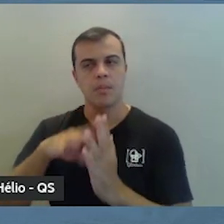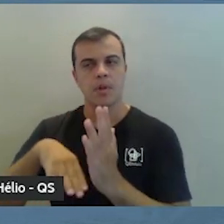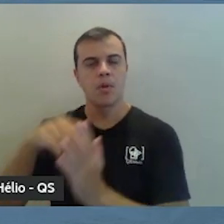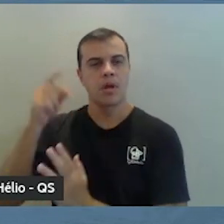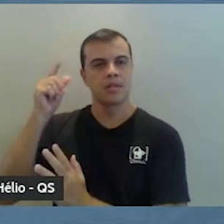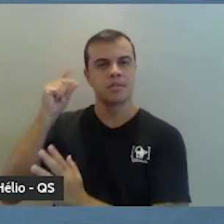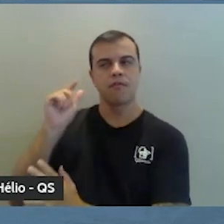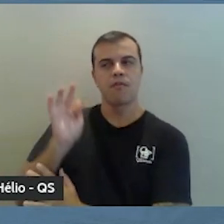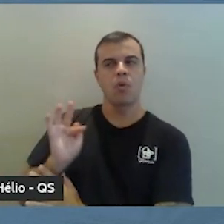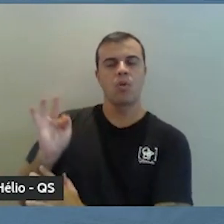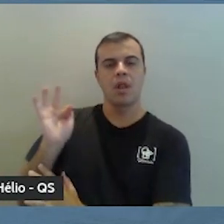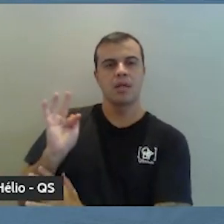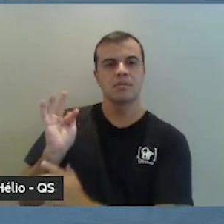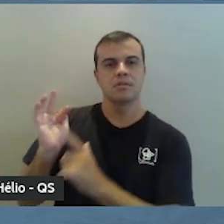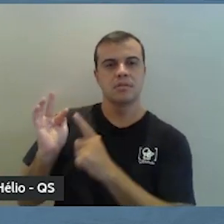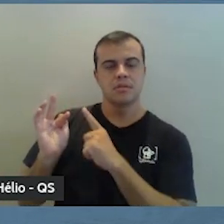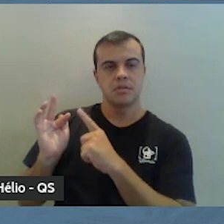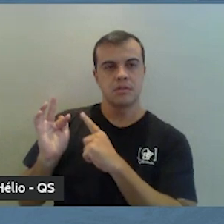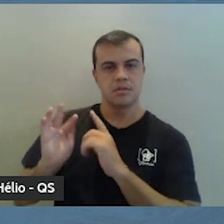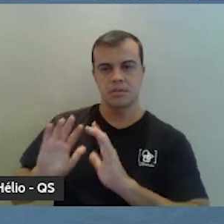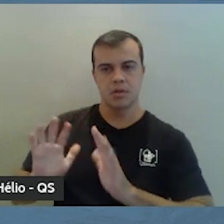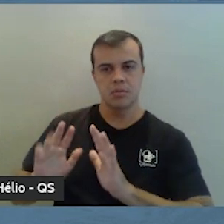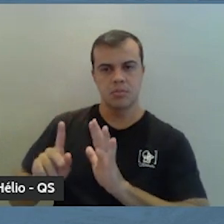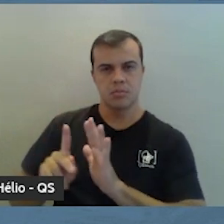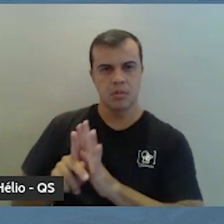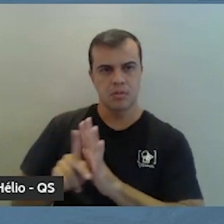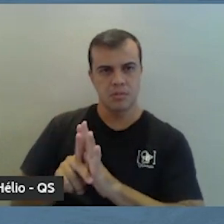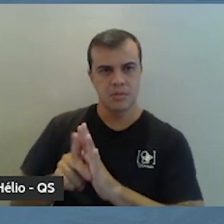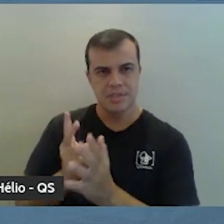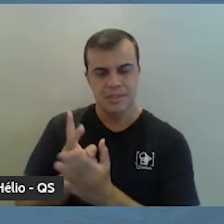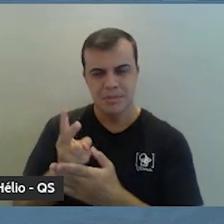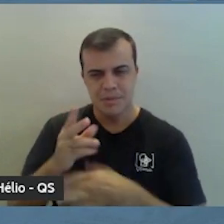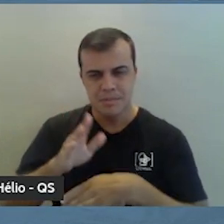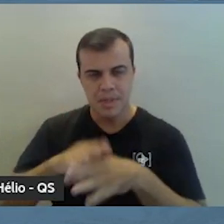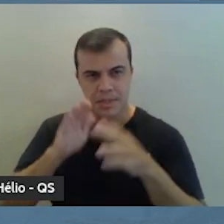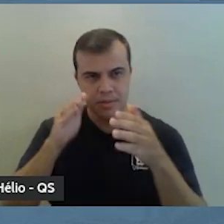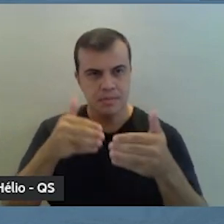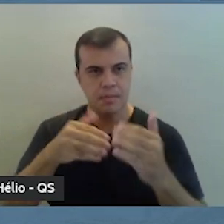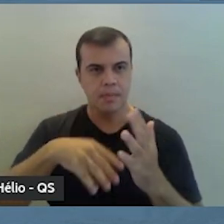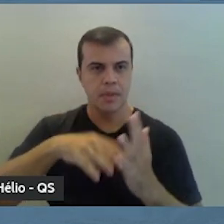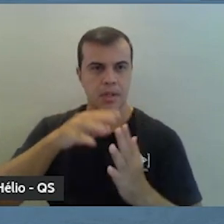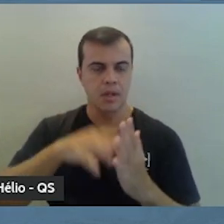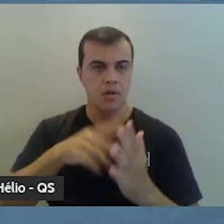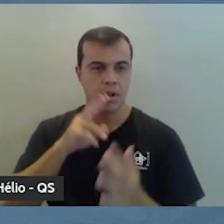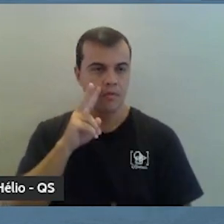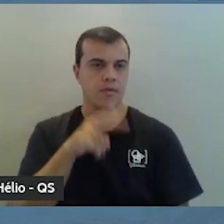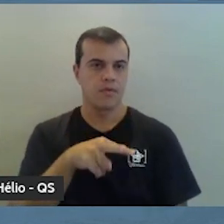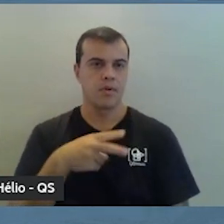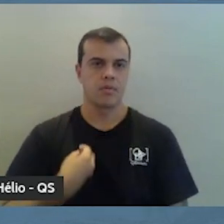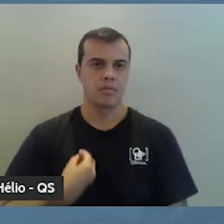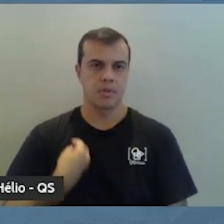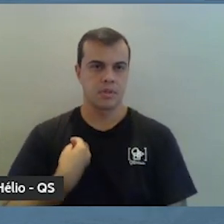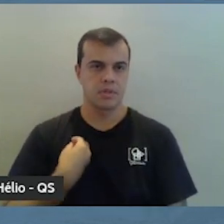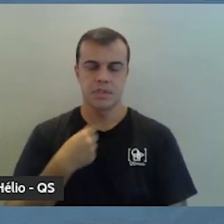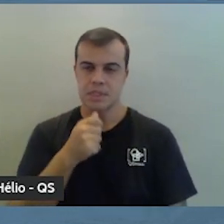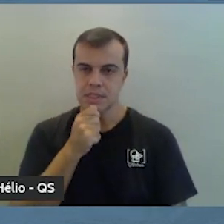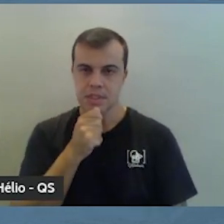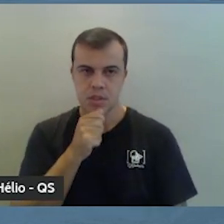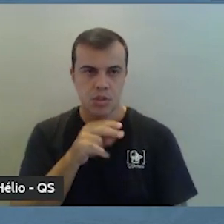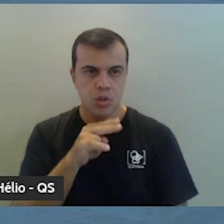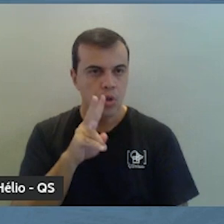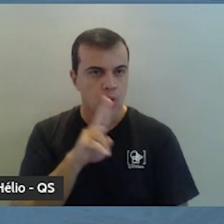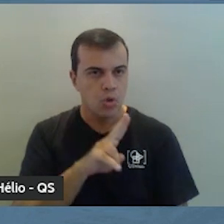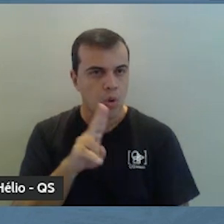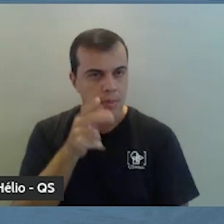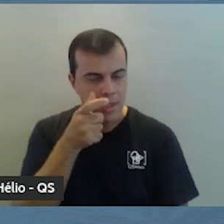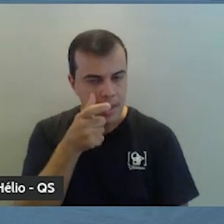tiveram essa formação academicista tinham. Ela estava muito mais pintando aquilo que ela estava vendo ali. Ela é um nome interessantíssimo